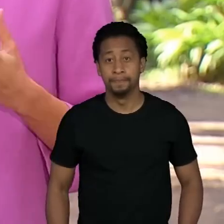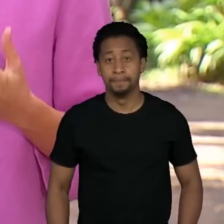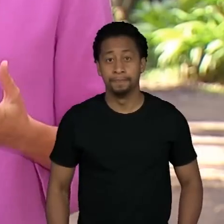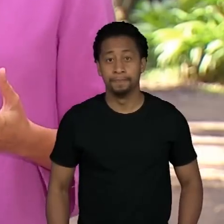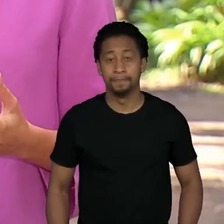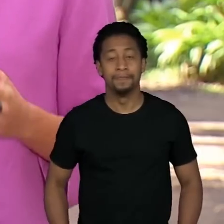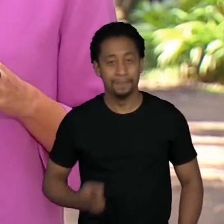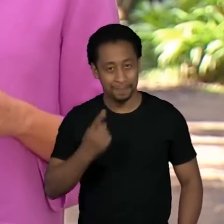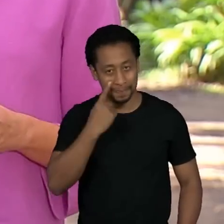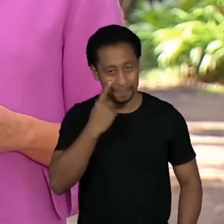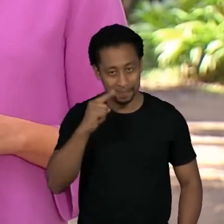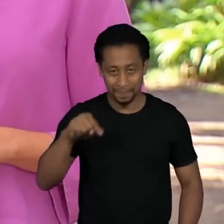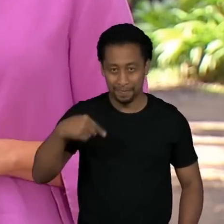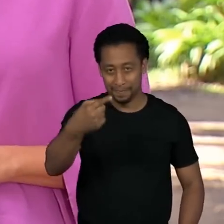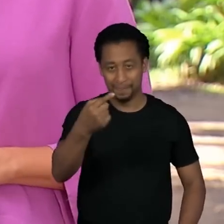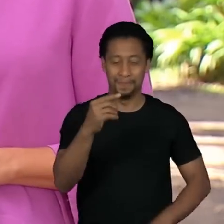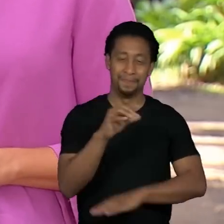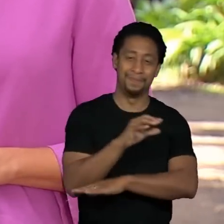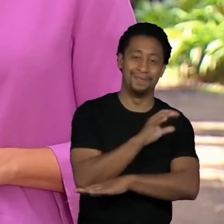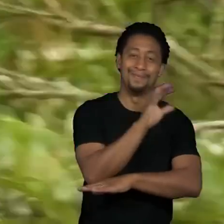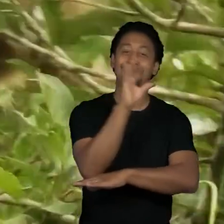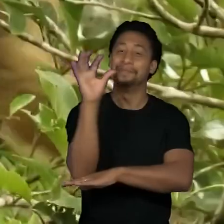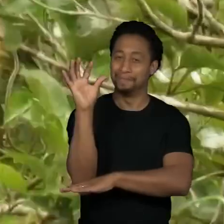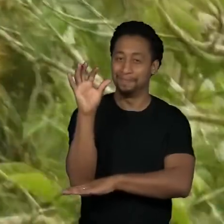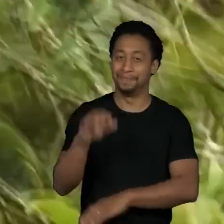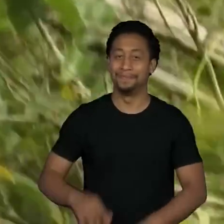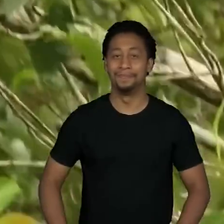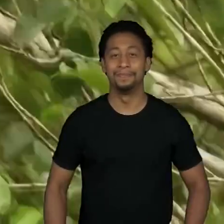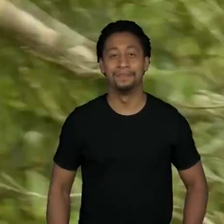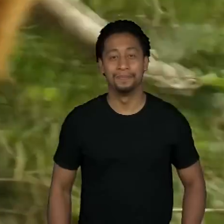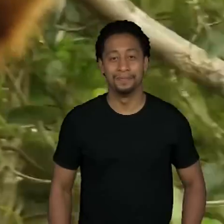E daqui a pouco, aqui no Repórter Eco.